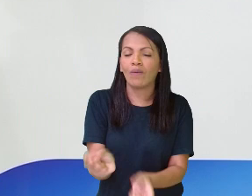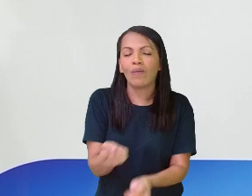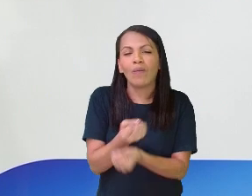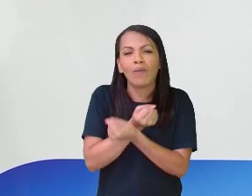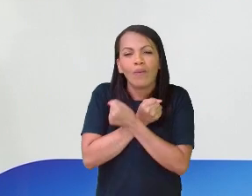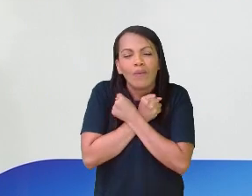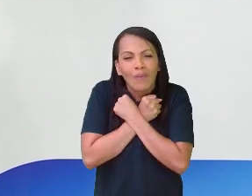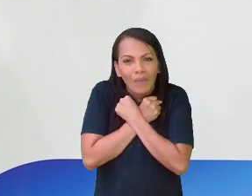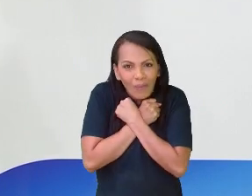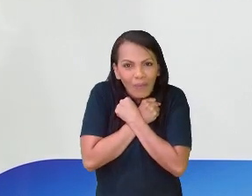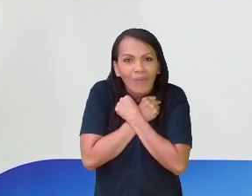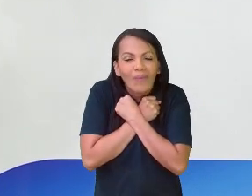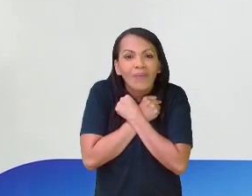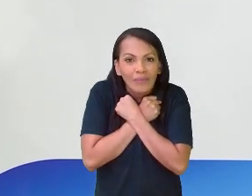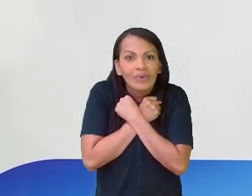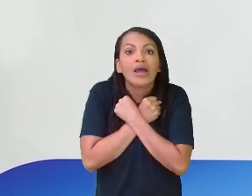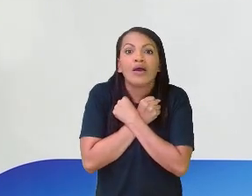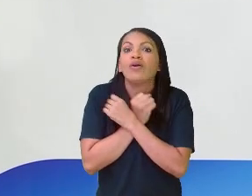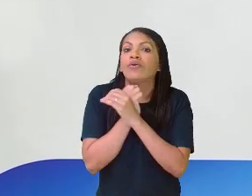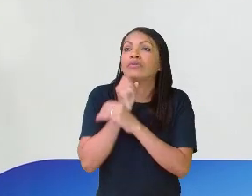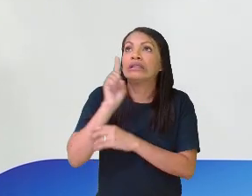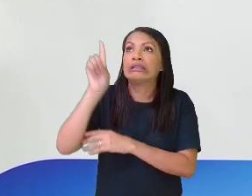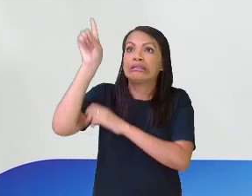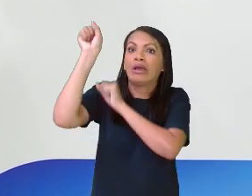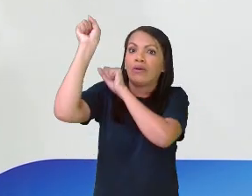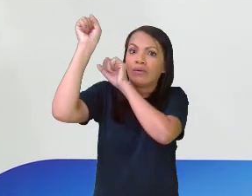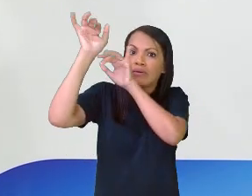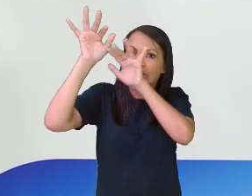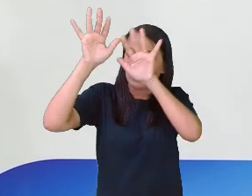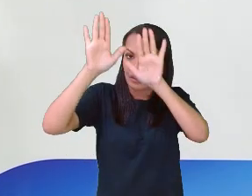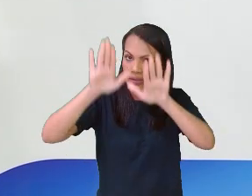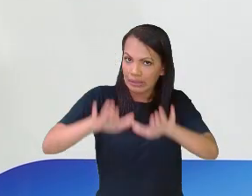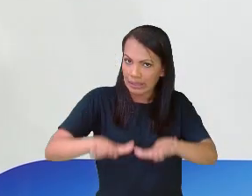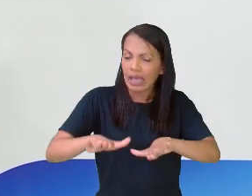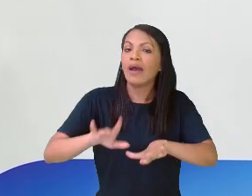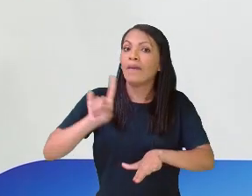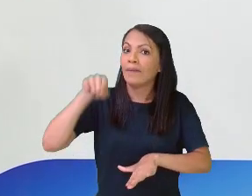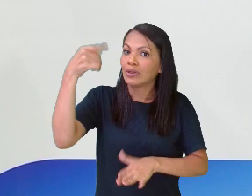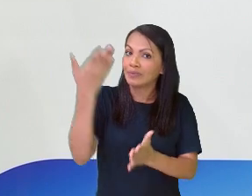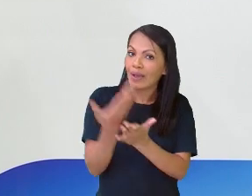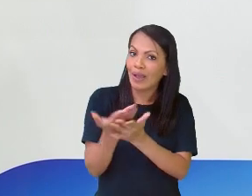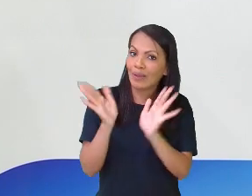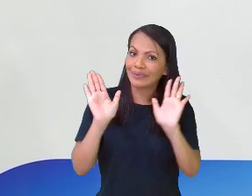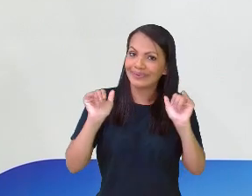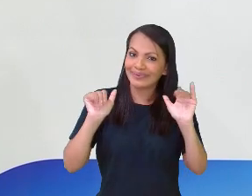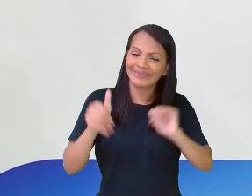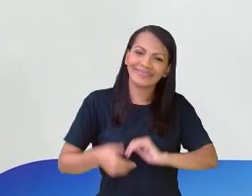abraço grande, fiquem com Deus e até a nossa próxima aula.